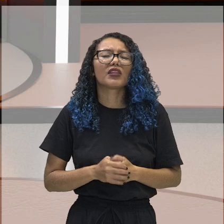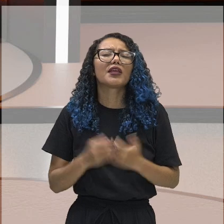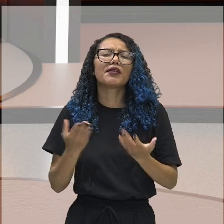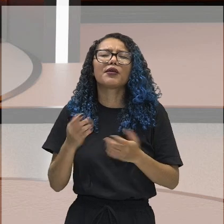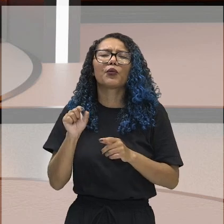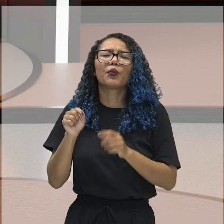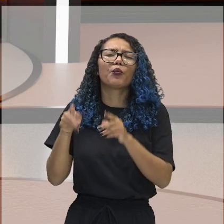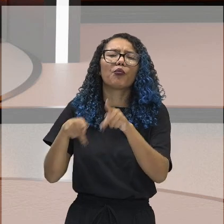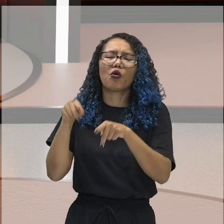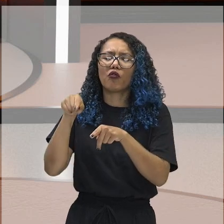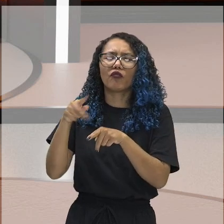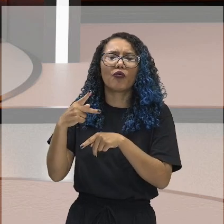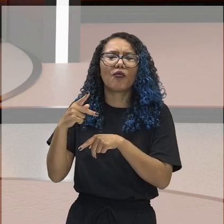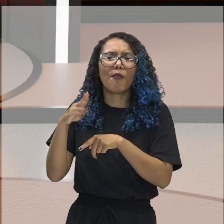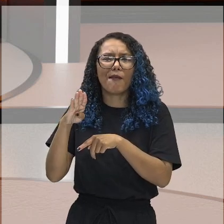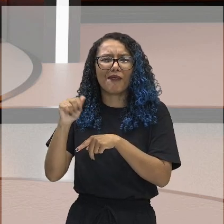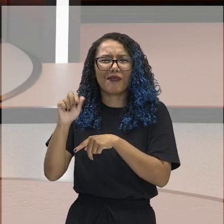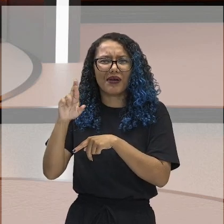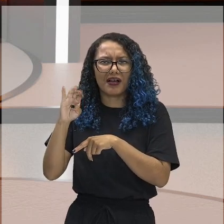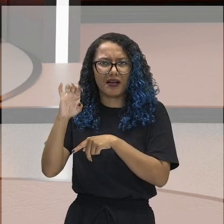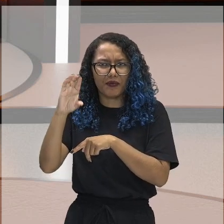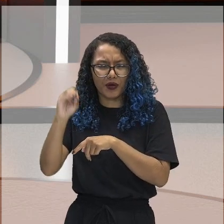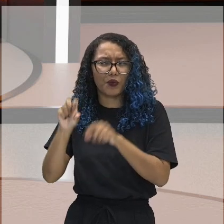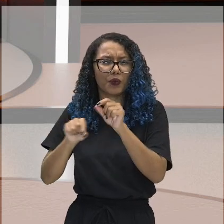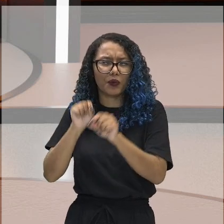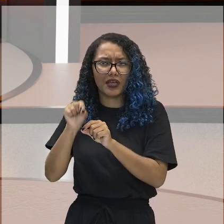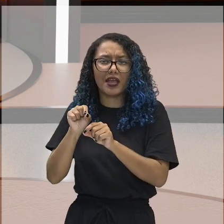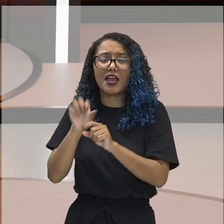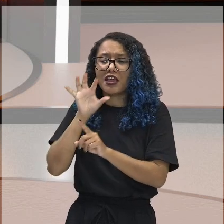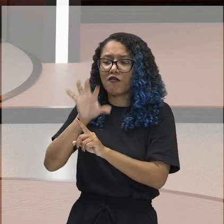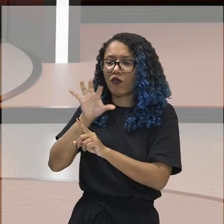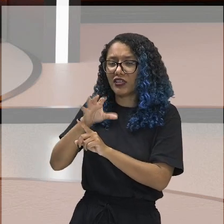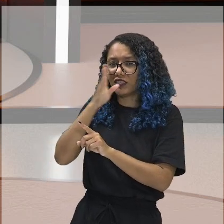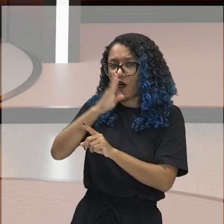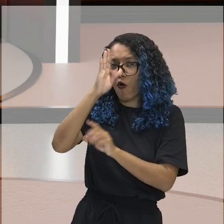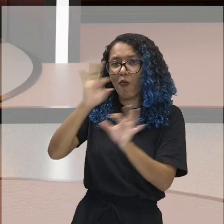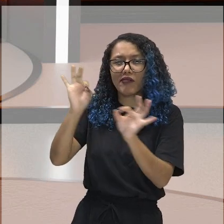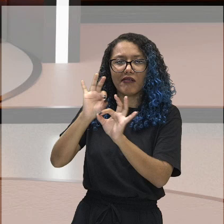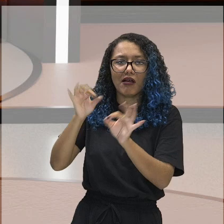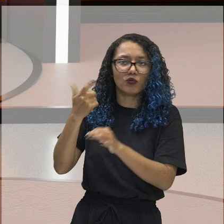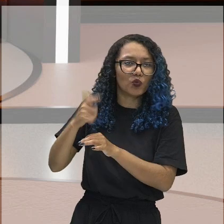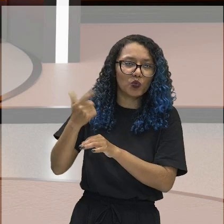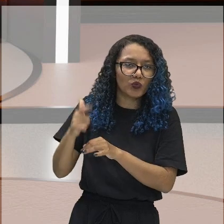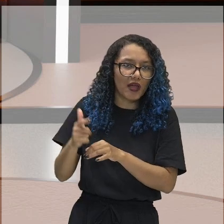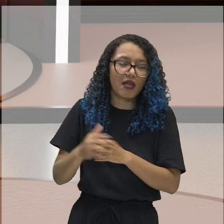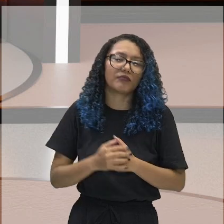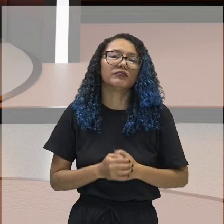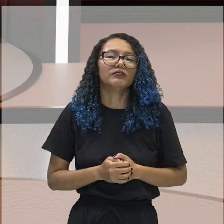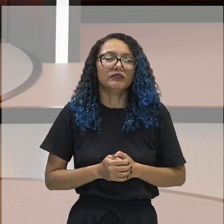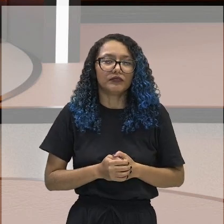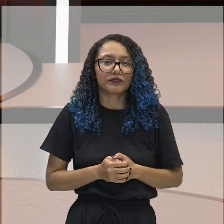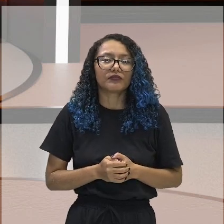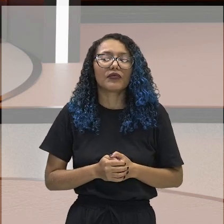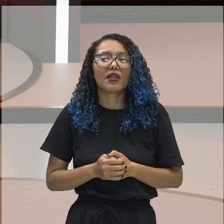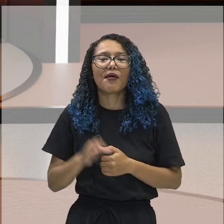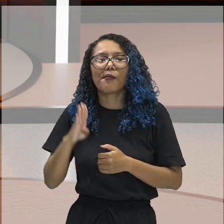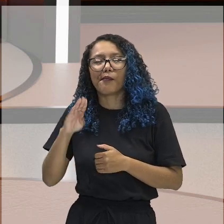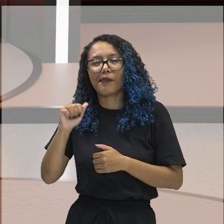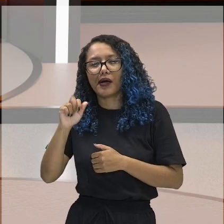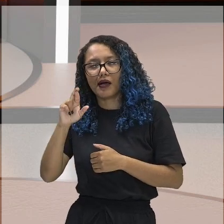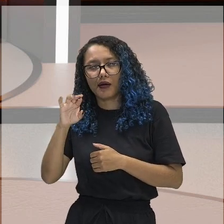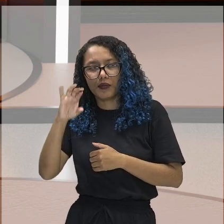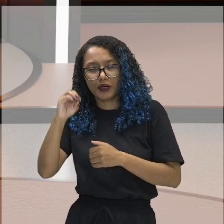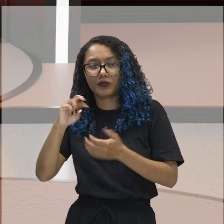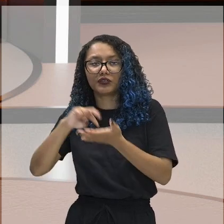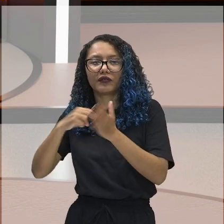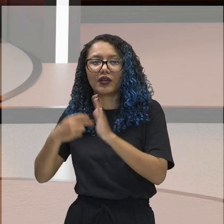a influência romana. Por isso, barbárie, né? Vem o quê? Exatamente, então, disso. De pessoas, então, que eles